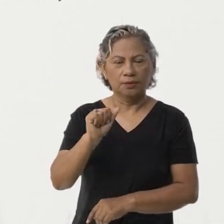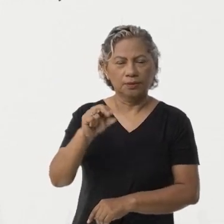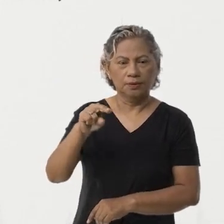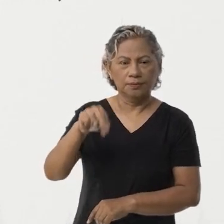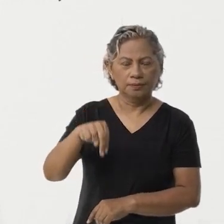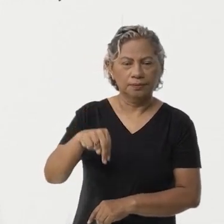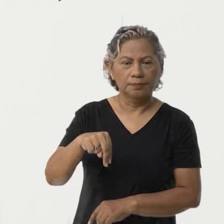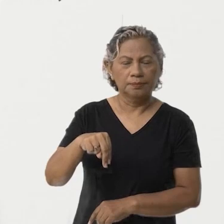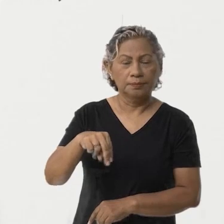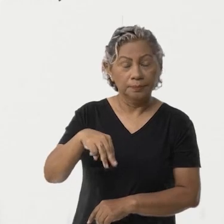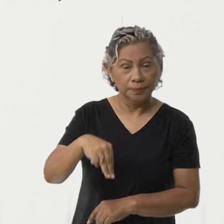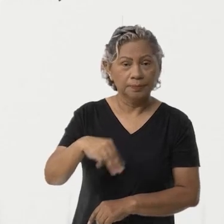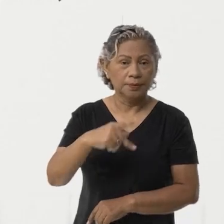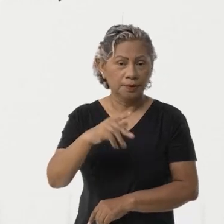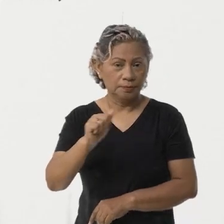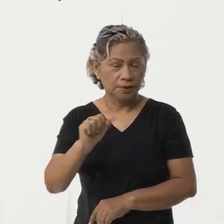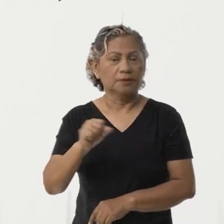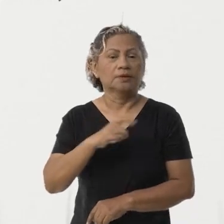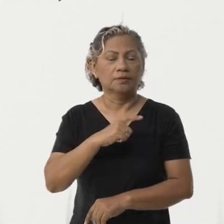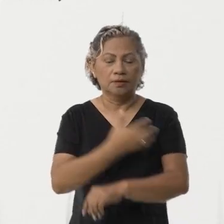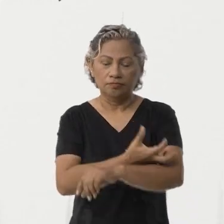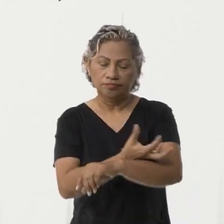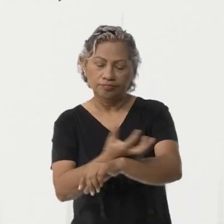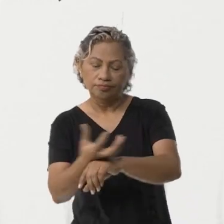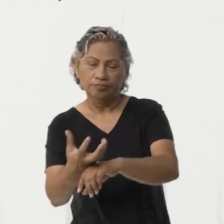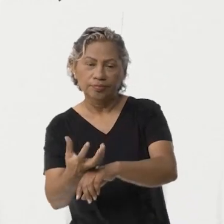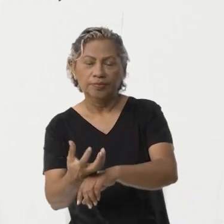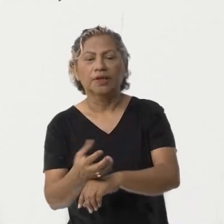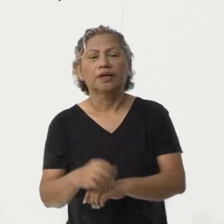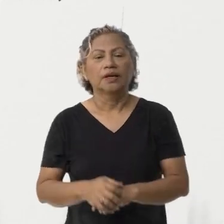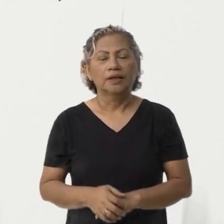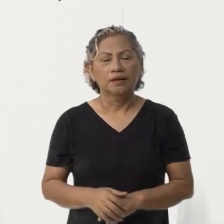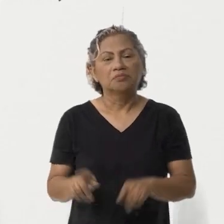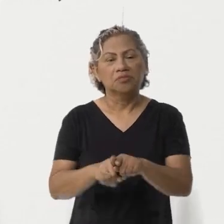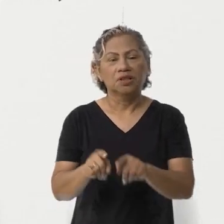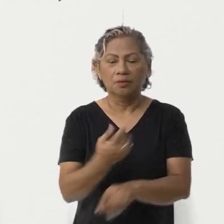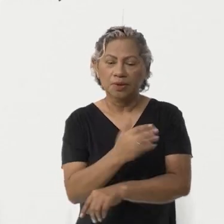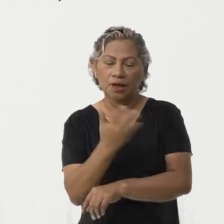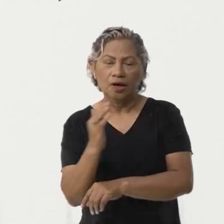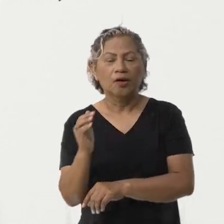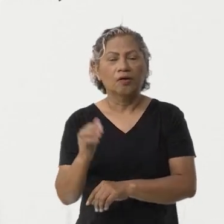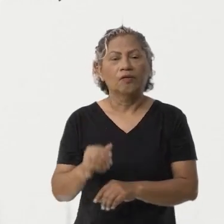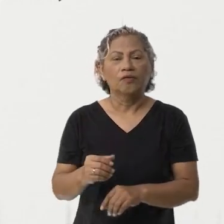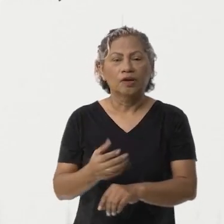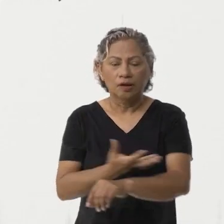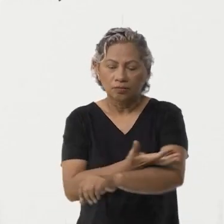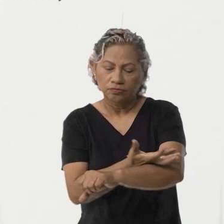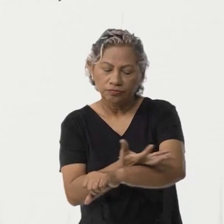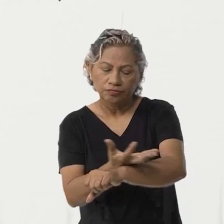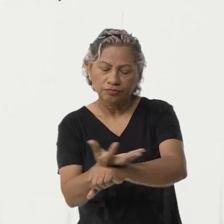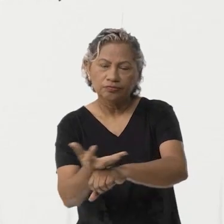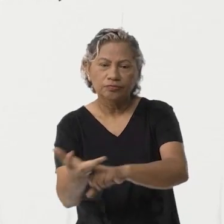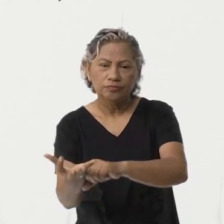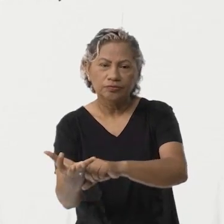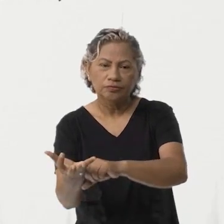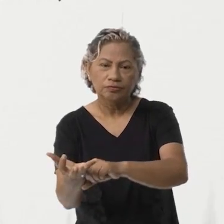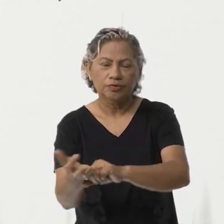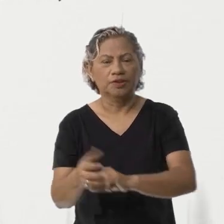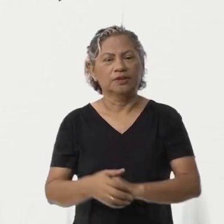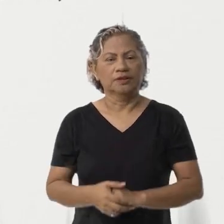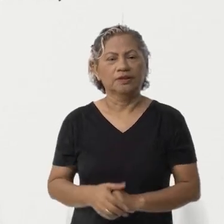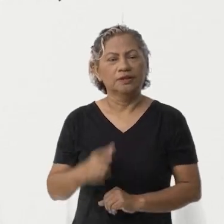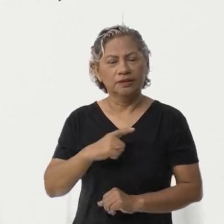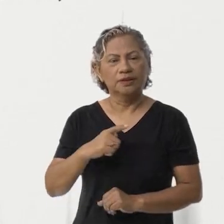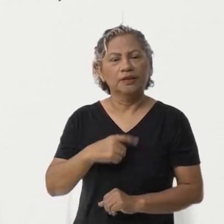os campas ou os pampas, onde ele vai predominar a vegetação de arbustos, pequenas árvores isoladas